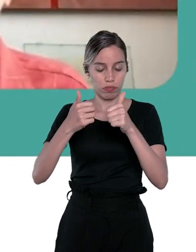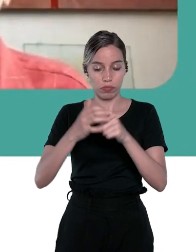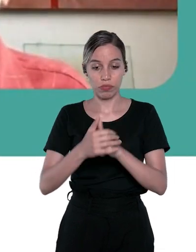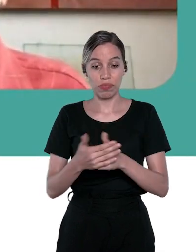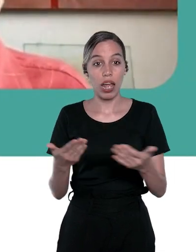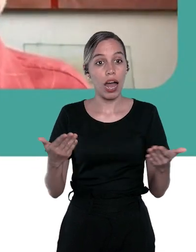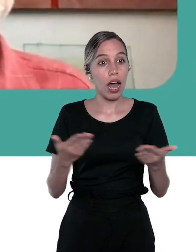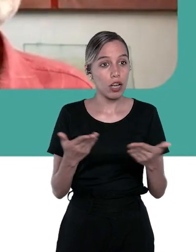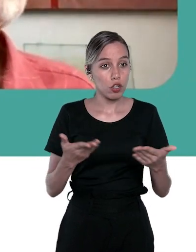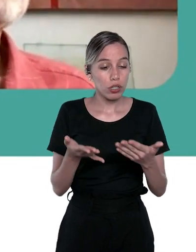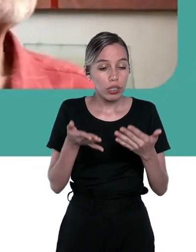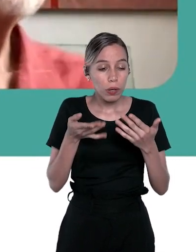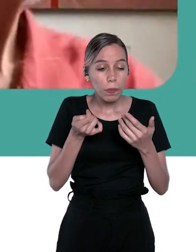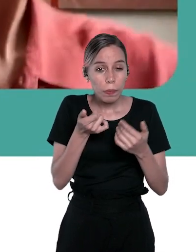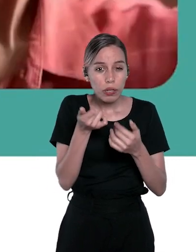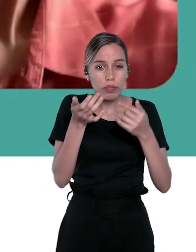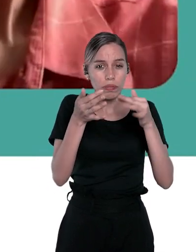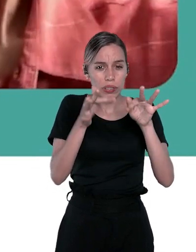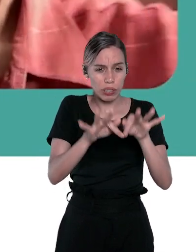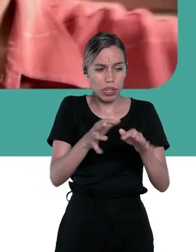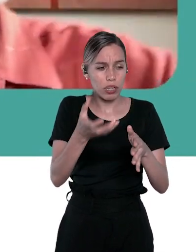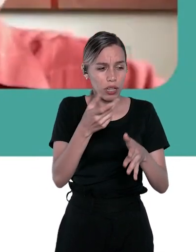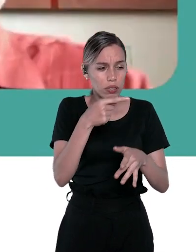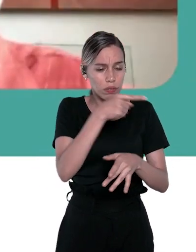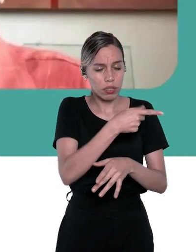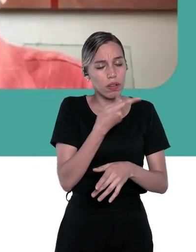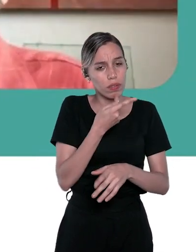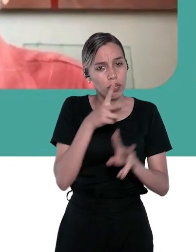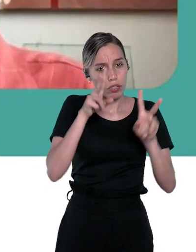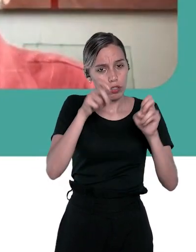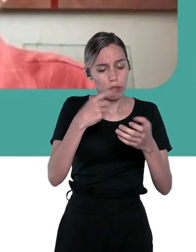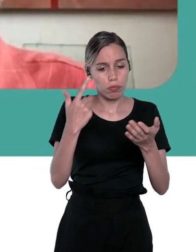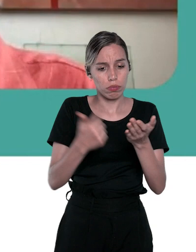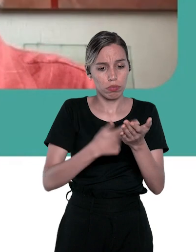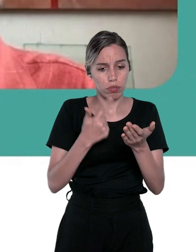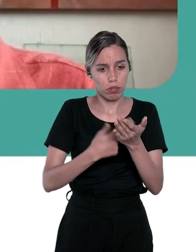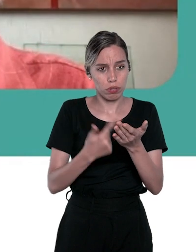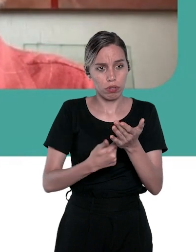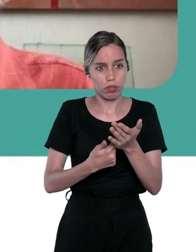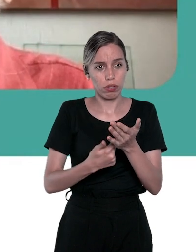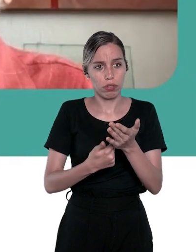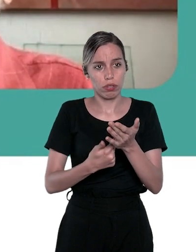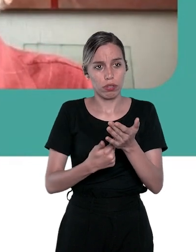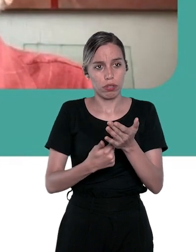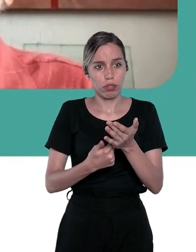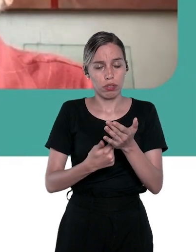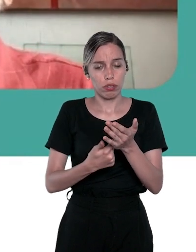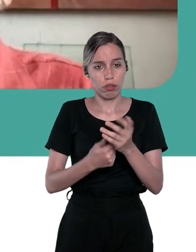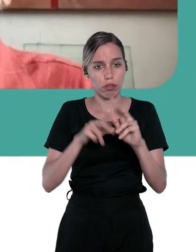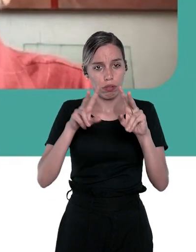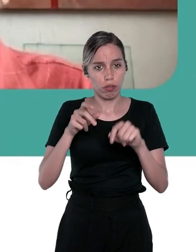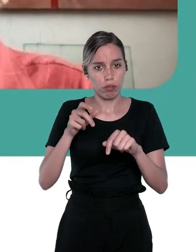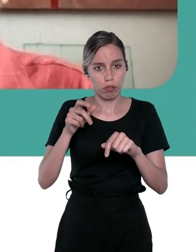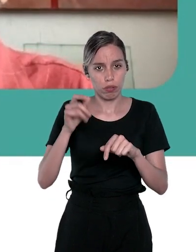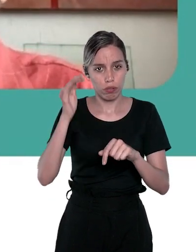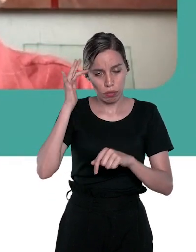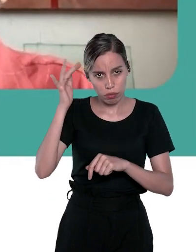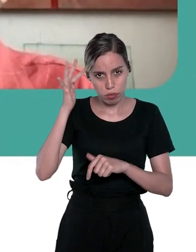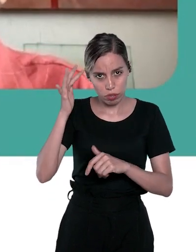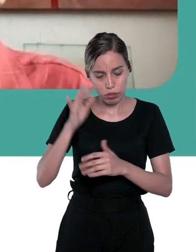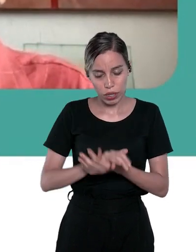mostrado. Agora, para a gente estar aqui no finalzinho do programa, eu quero te pedir para falar sobre sua obra na ficção, né? Suas